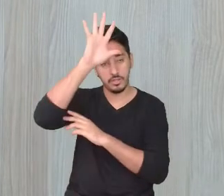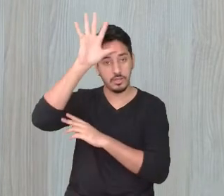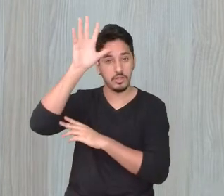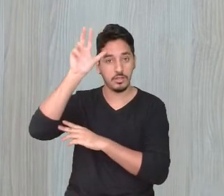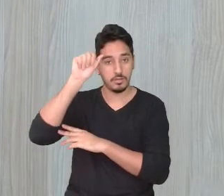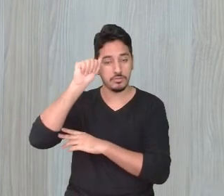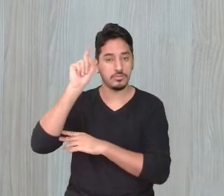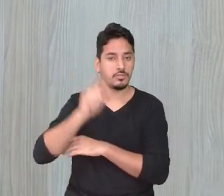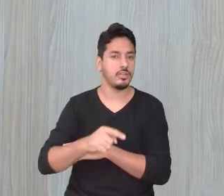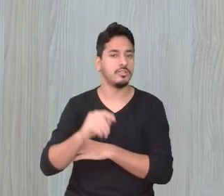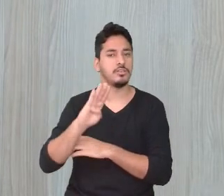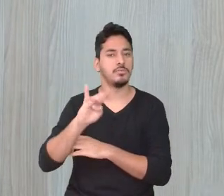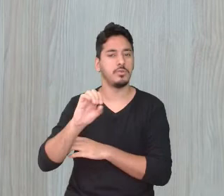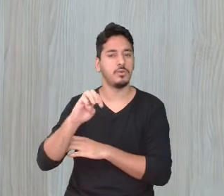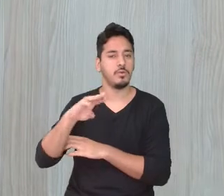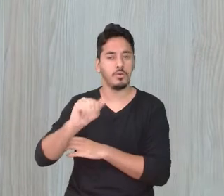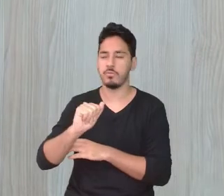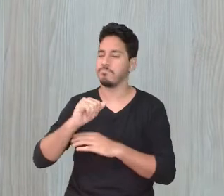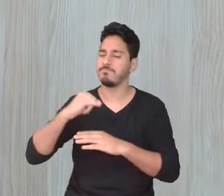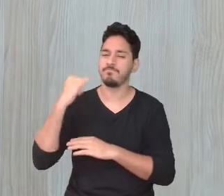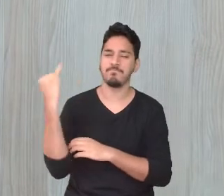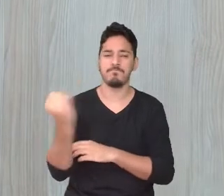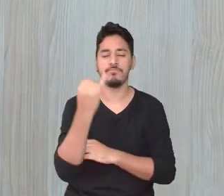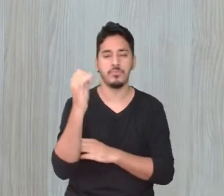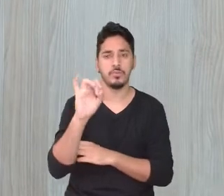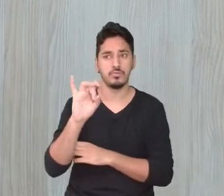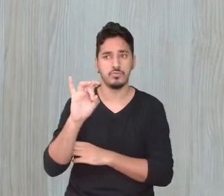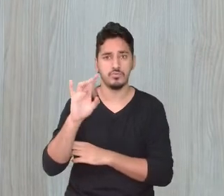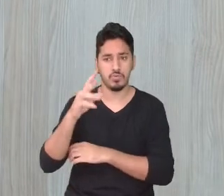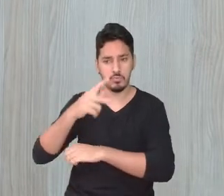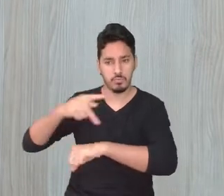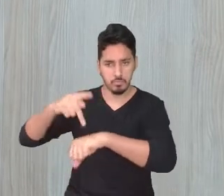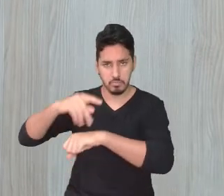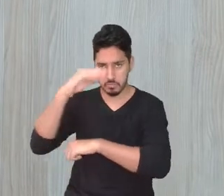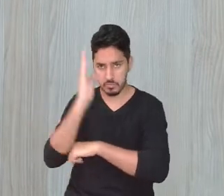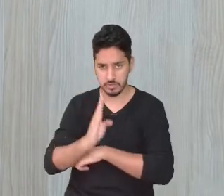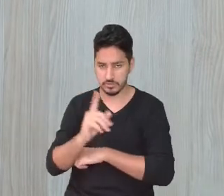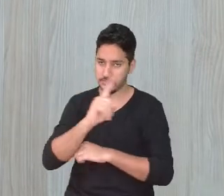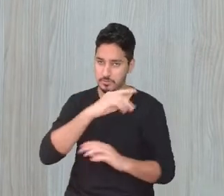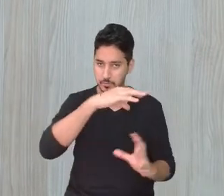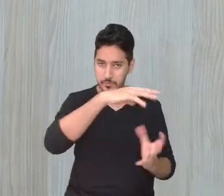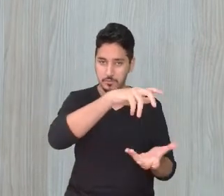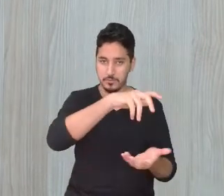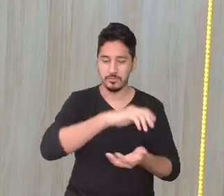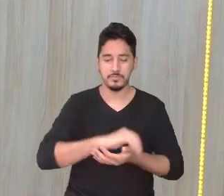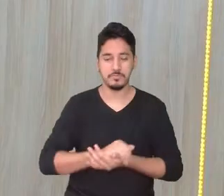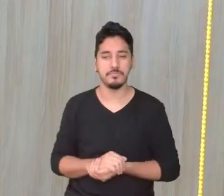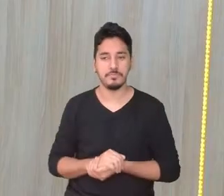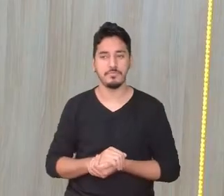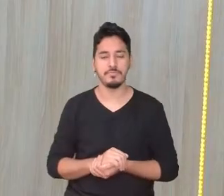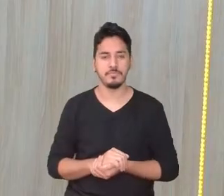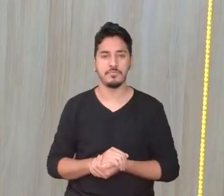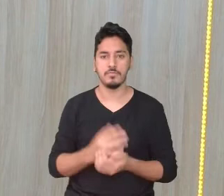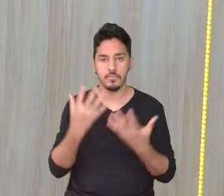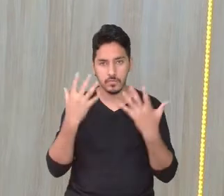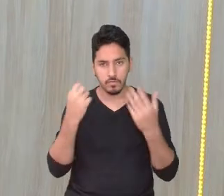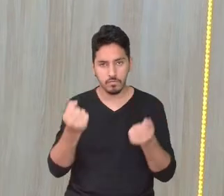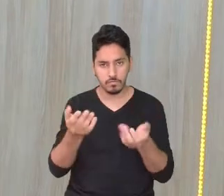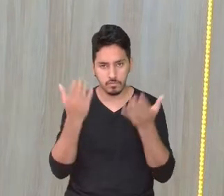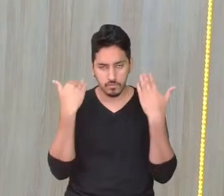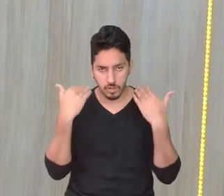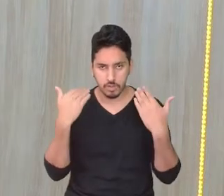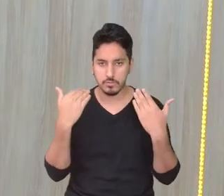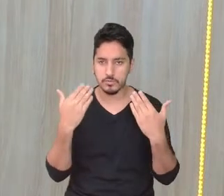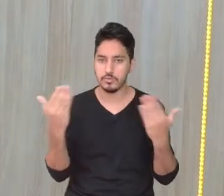que é esse bioma fundamental, não só para o nosso país, mas para o mundo todo. Vamos lá? Vamos embora. Hoje vai ser